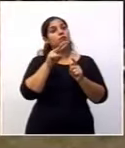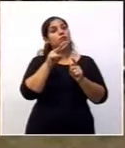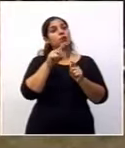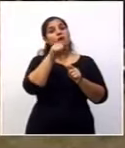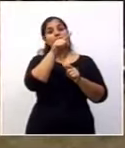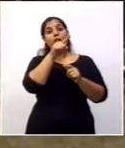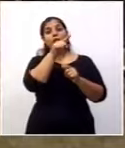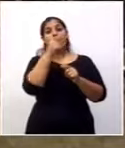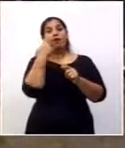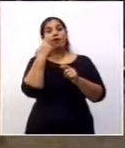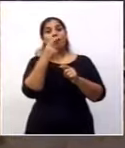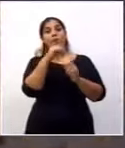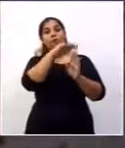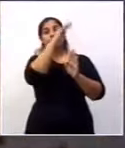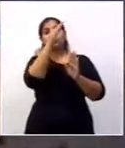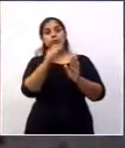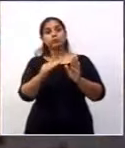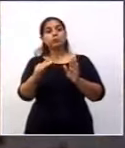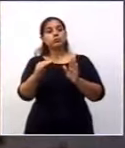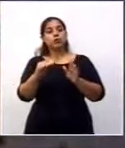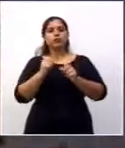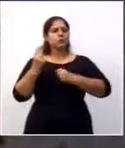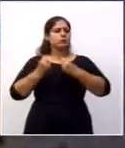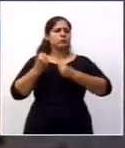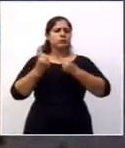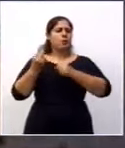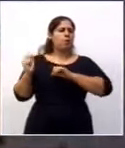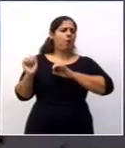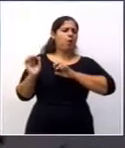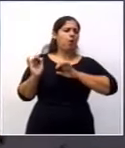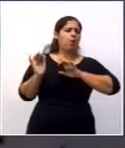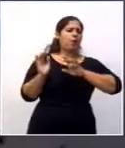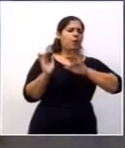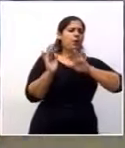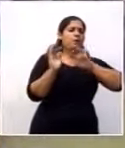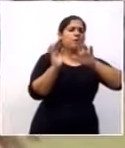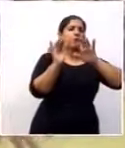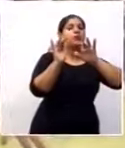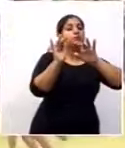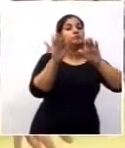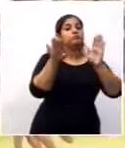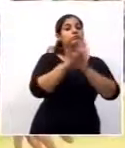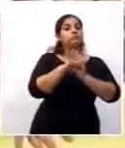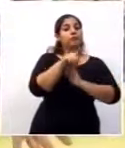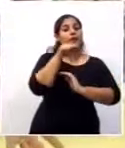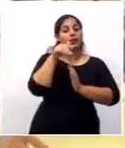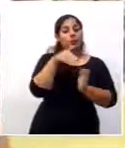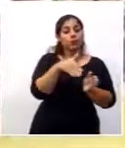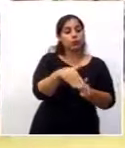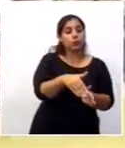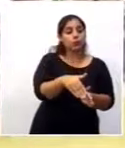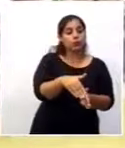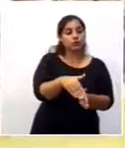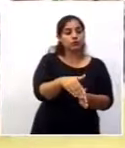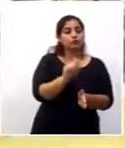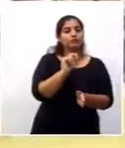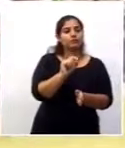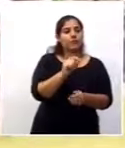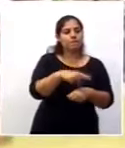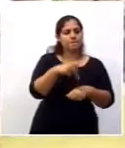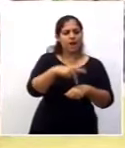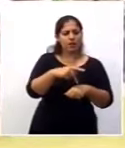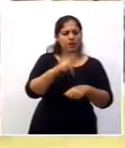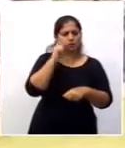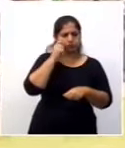lá o pico Itacolomi". E todos saíram correndo, vale abaixo, e chegaram lá naquele riacho das Pedras